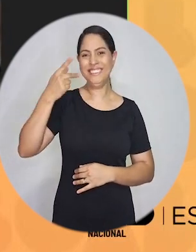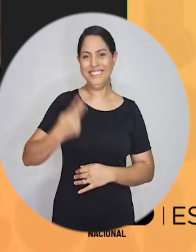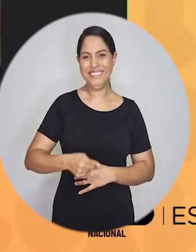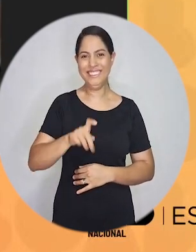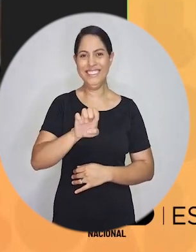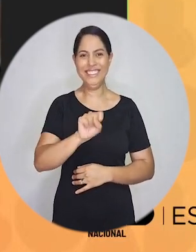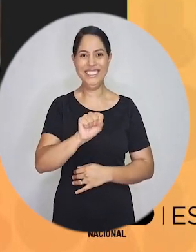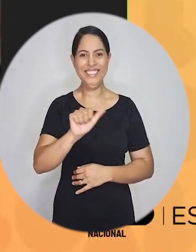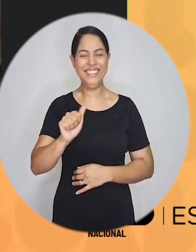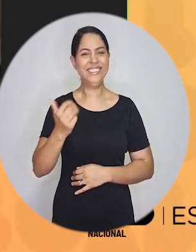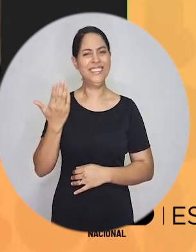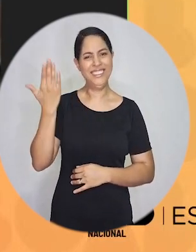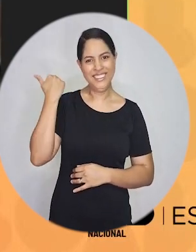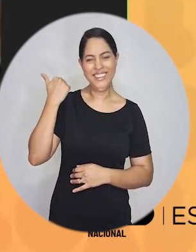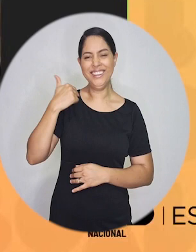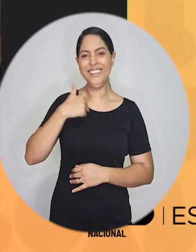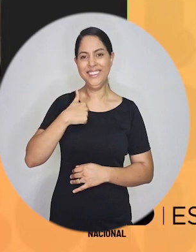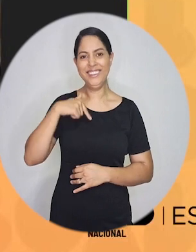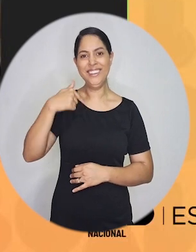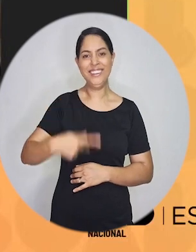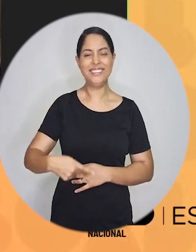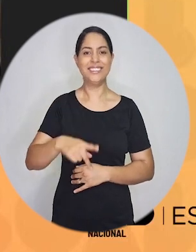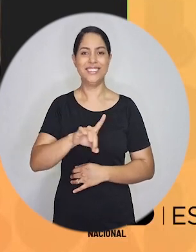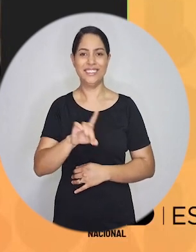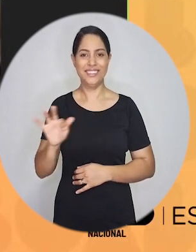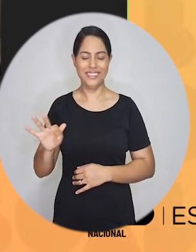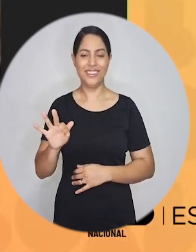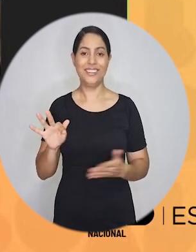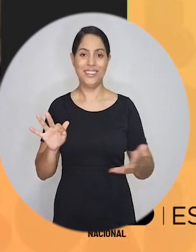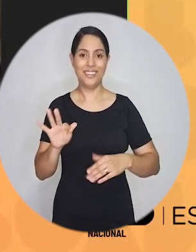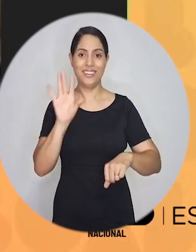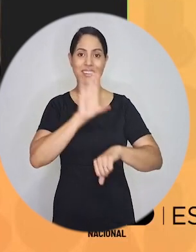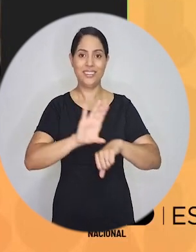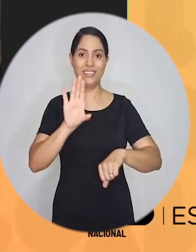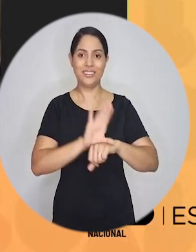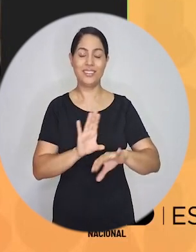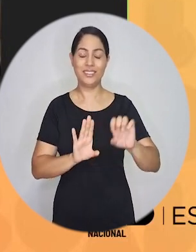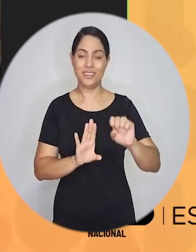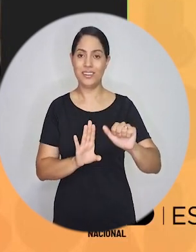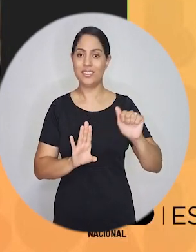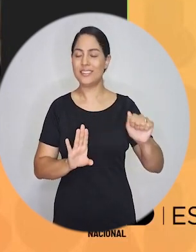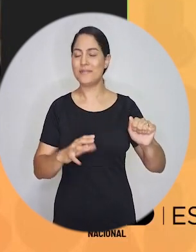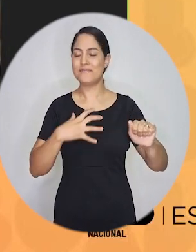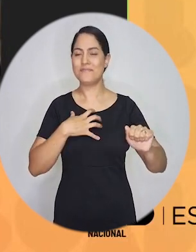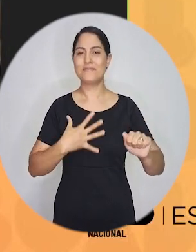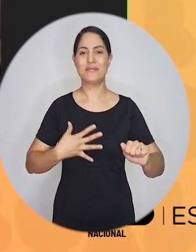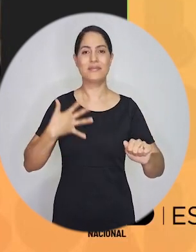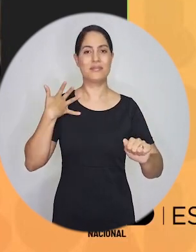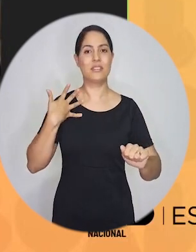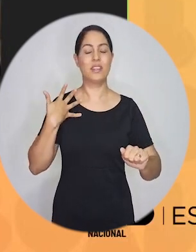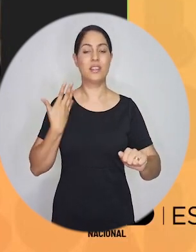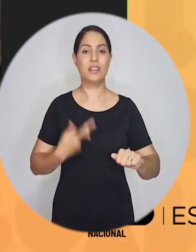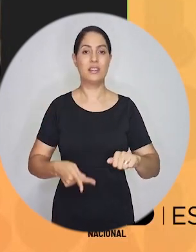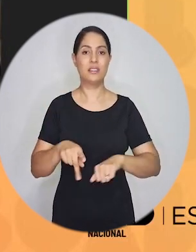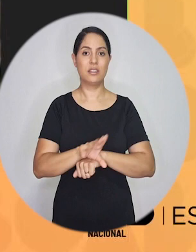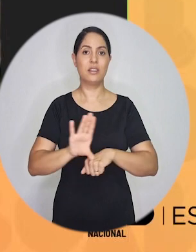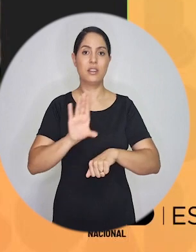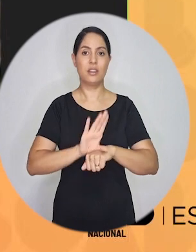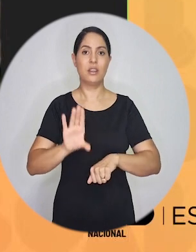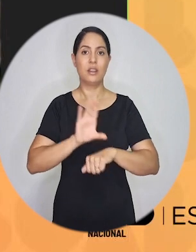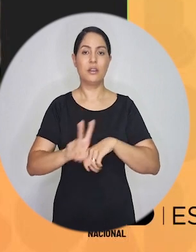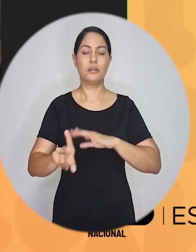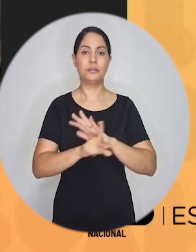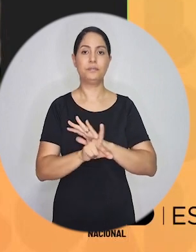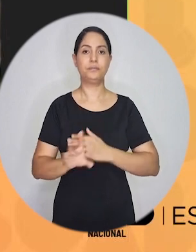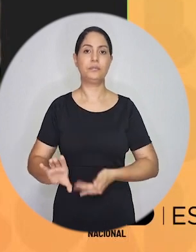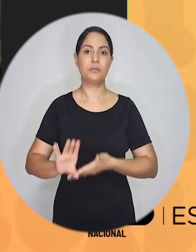tinha dado aula aqui na Escola Superior de Advocacia do Distrito Federal e agora com esse curso na Escola Superior de Advocacia vinculada